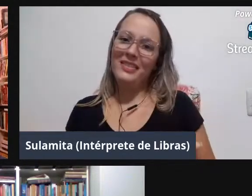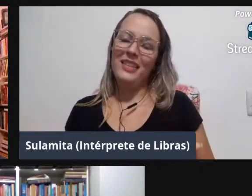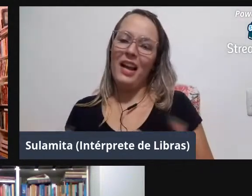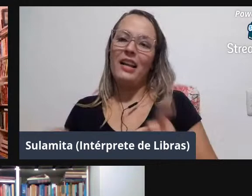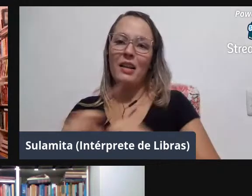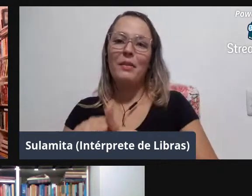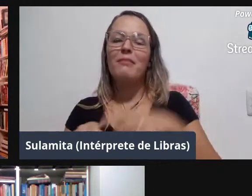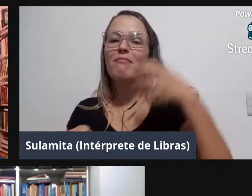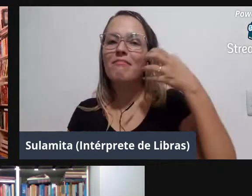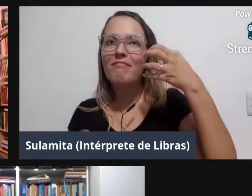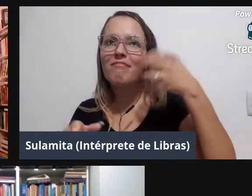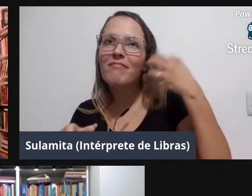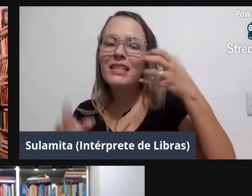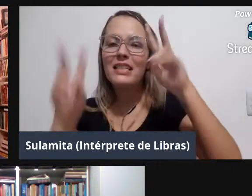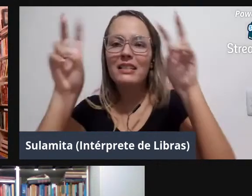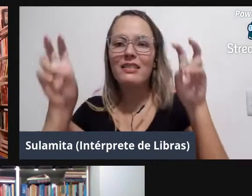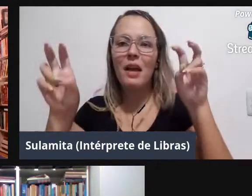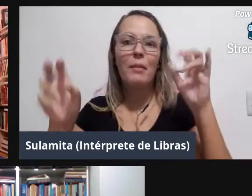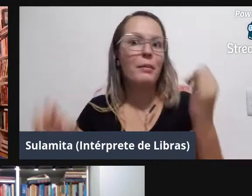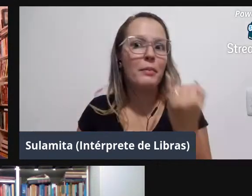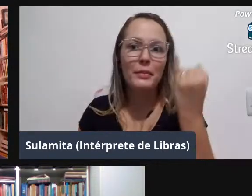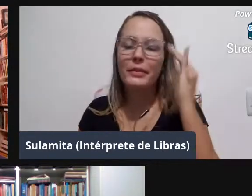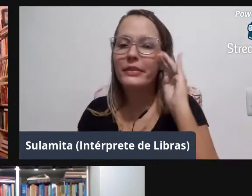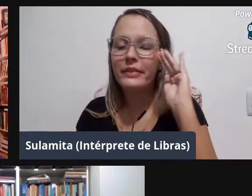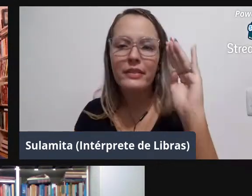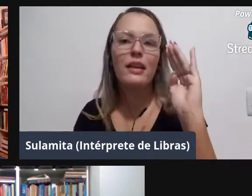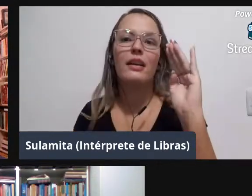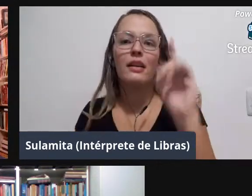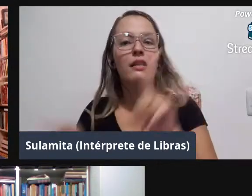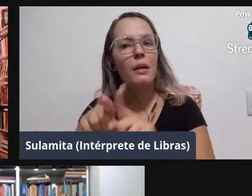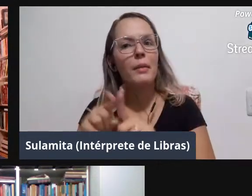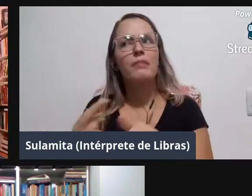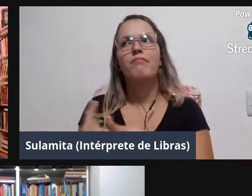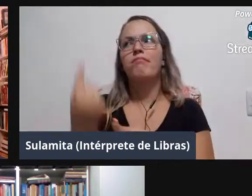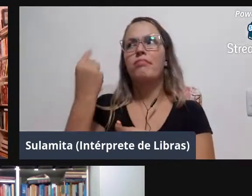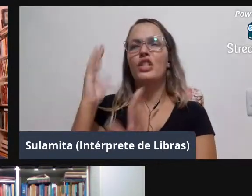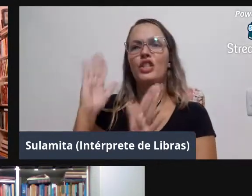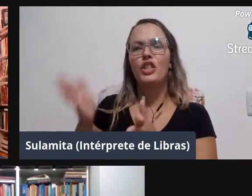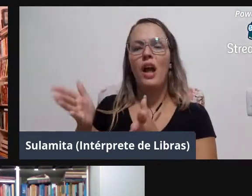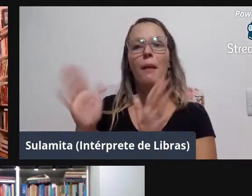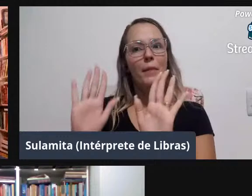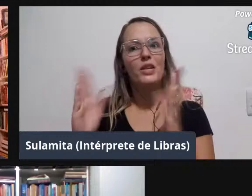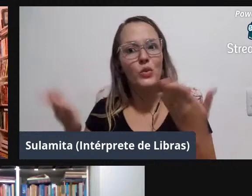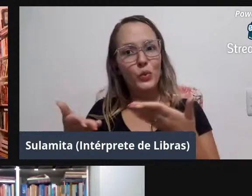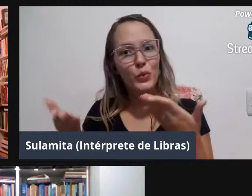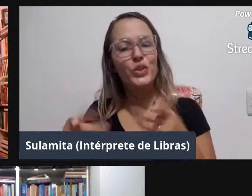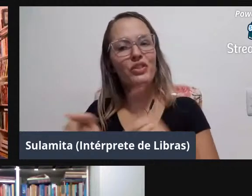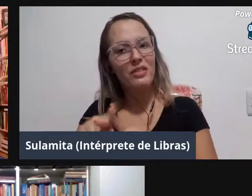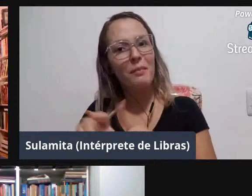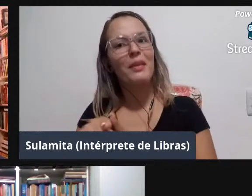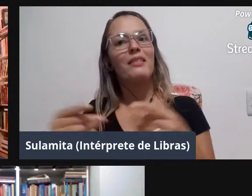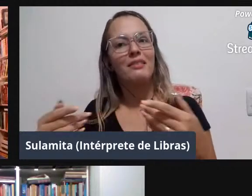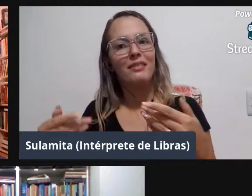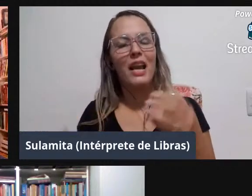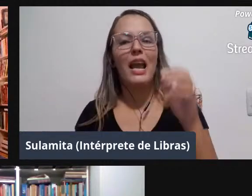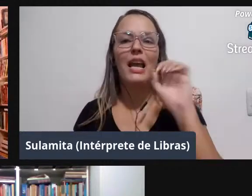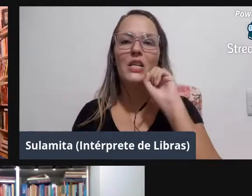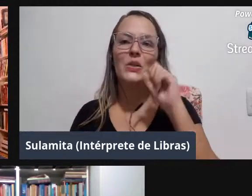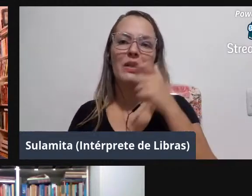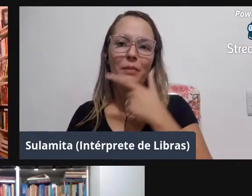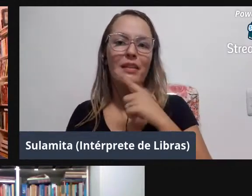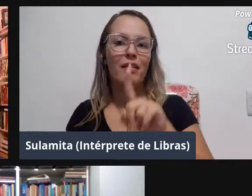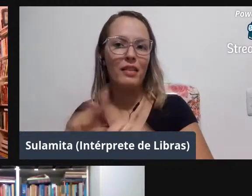importantes e fundamentais, tanto para aquilo que já se passou quanto na nossa contemporaneidade. As nossas colegas Elisângela e Sulamita,